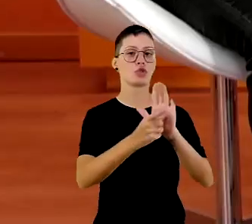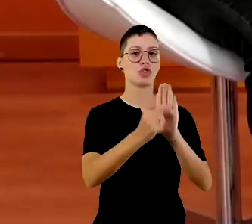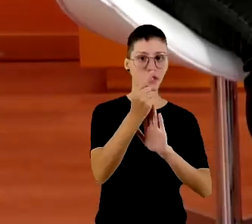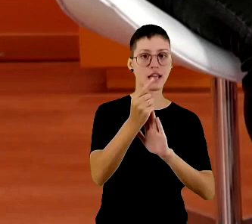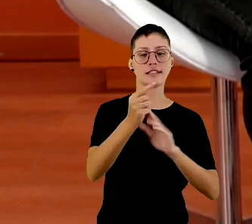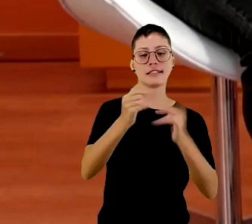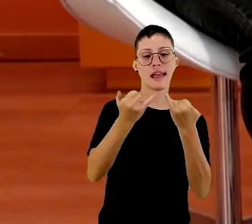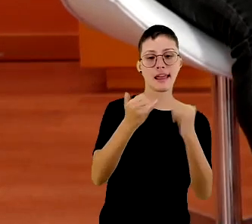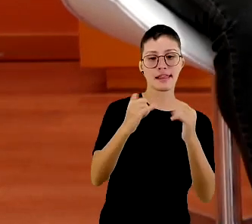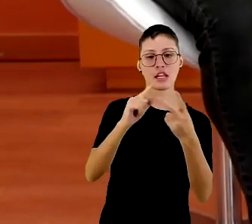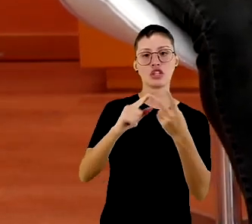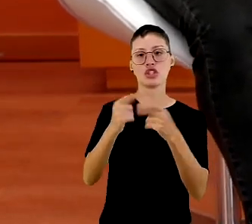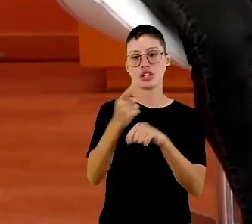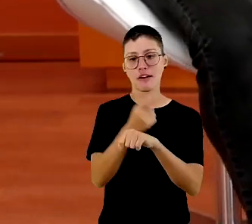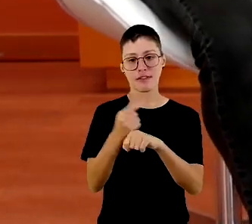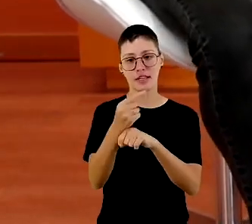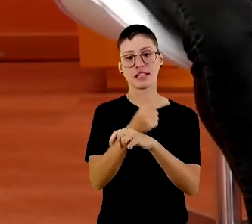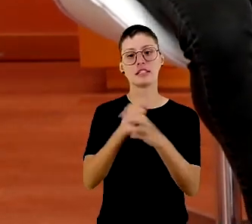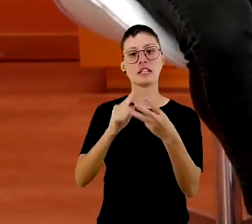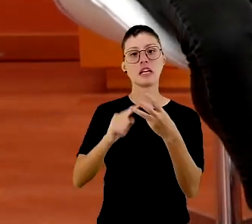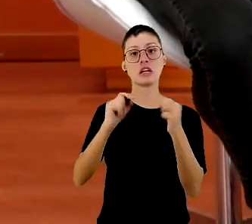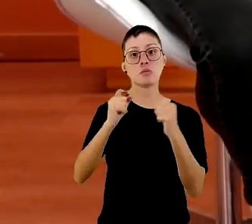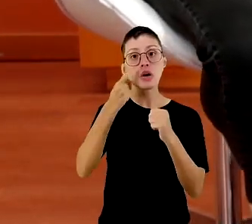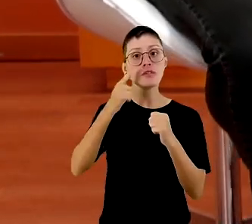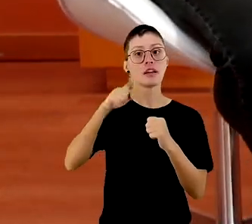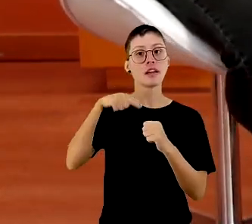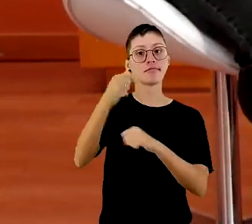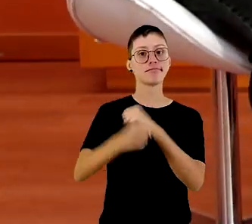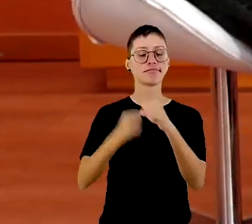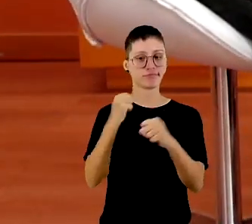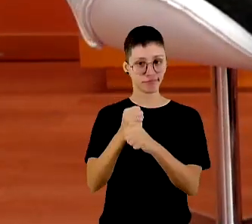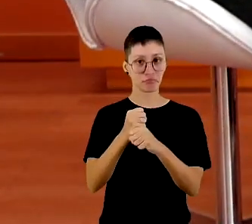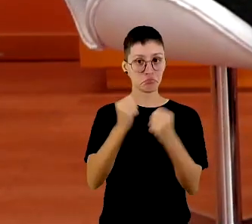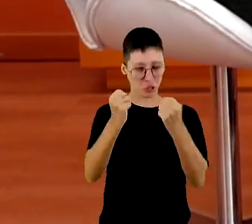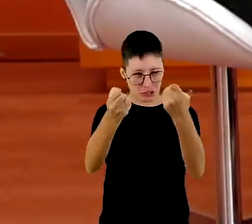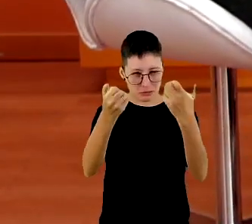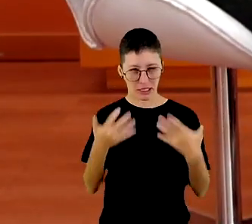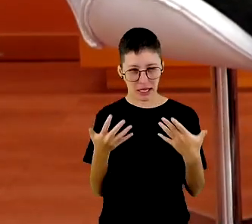nosso portfólio nos próximos anos? Essa é boa.